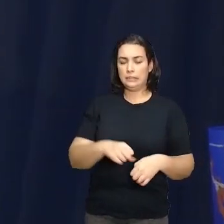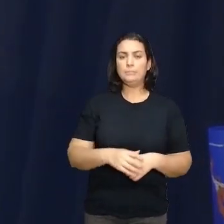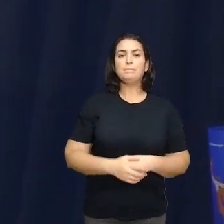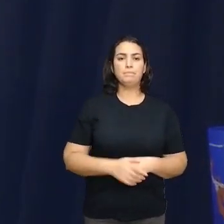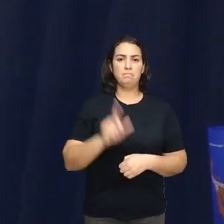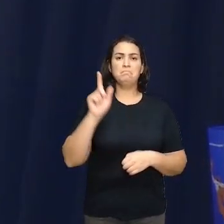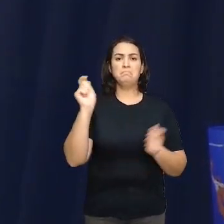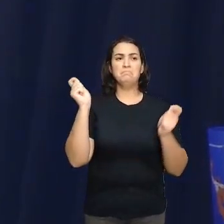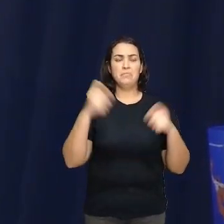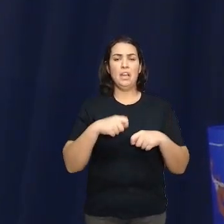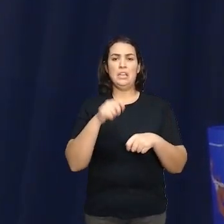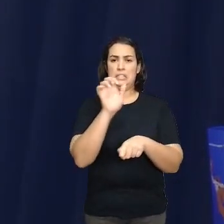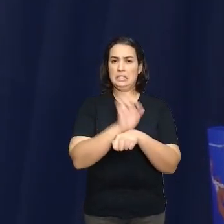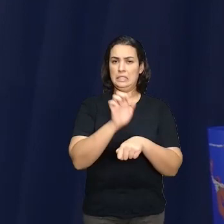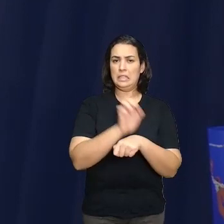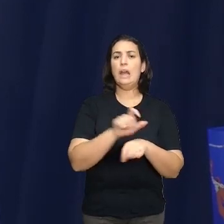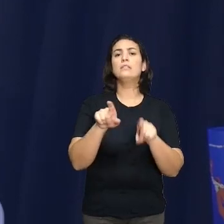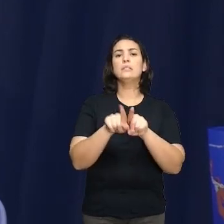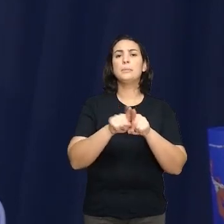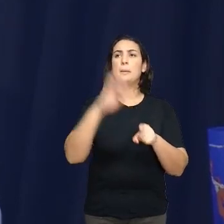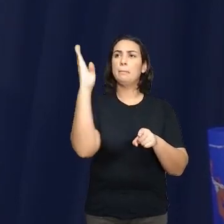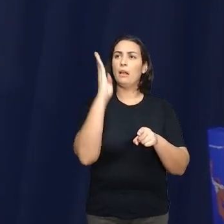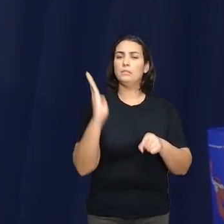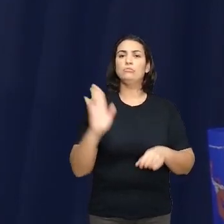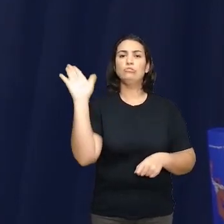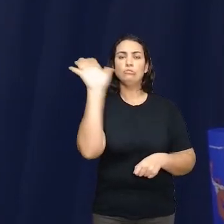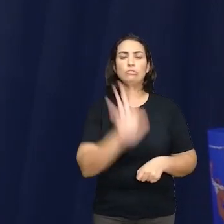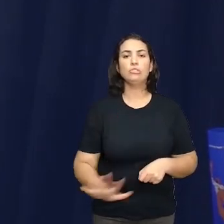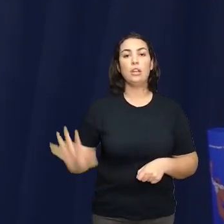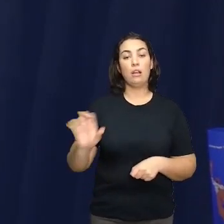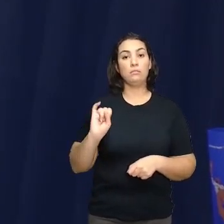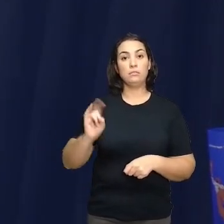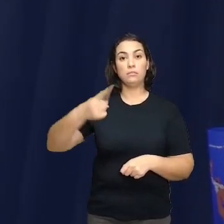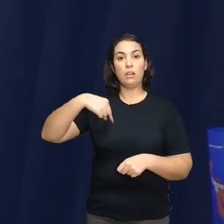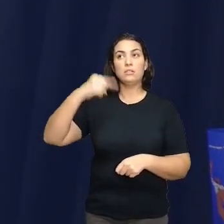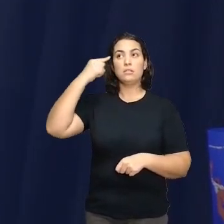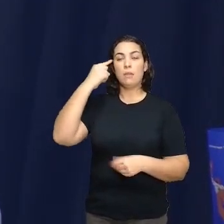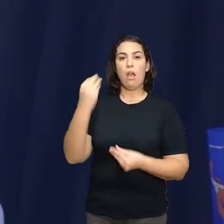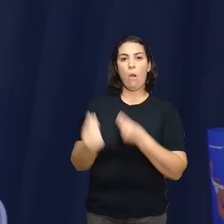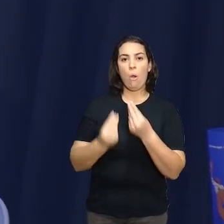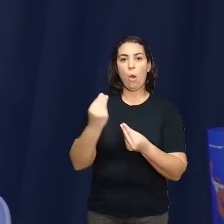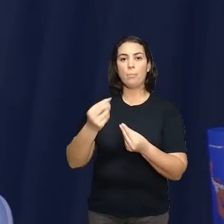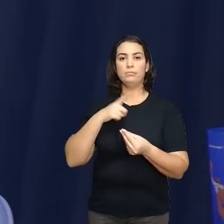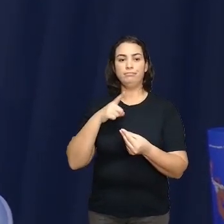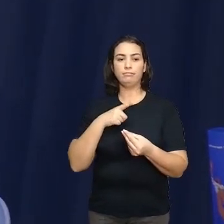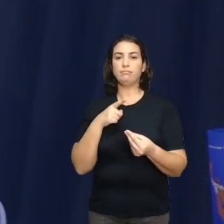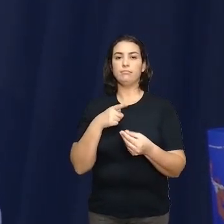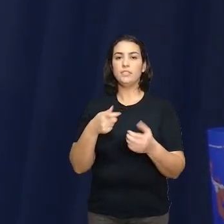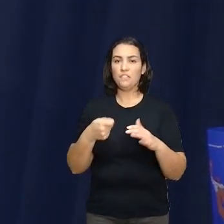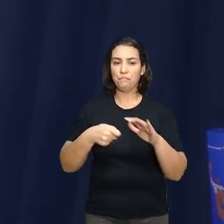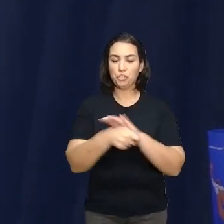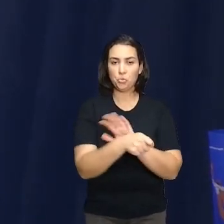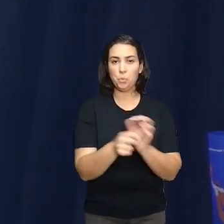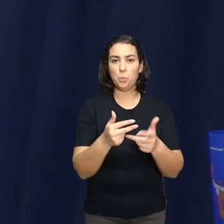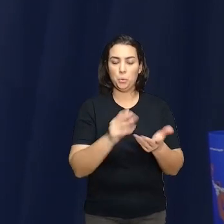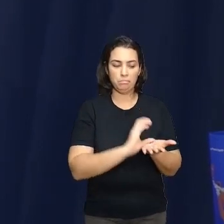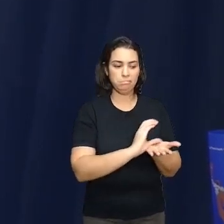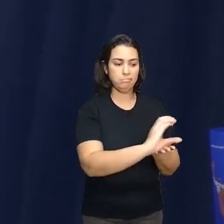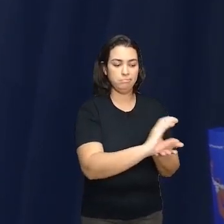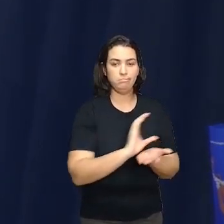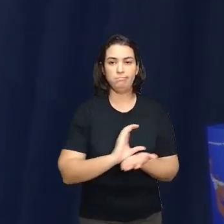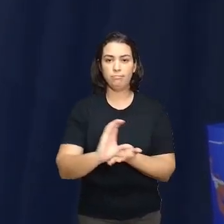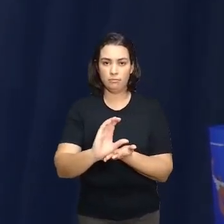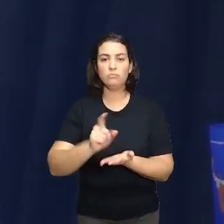a nível de Brasil, se a gente começar a repensar a forma como os recursos são investidos e repassados, né? Quais são os valores que a gente